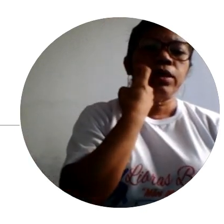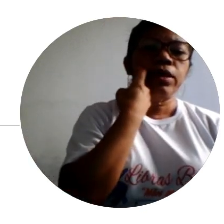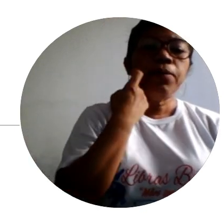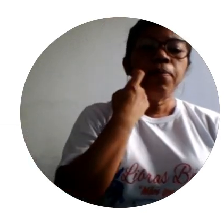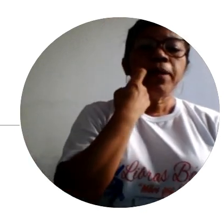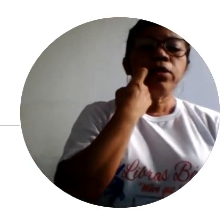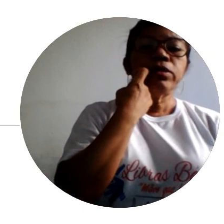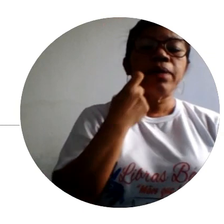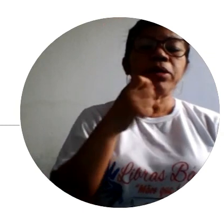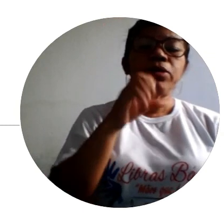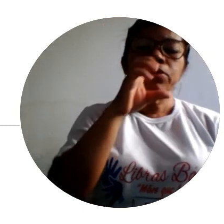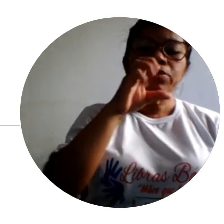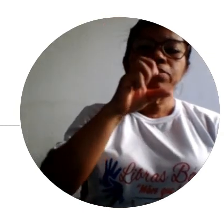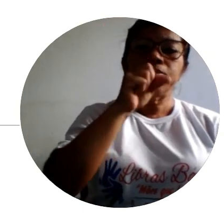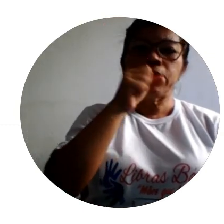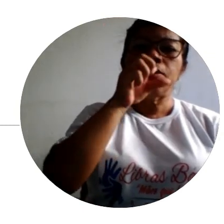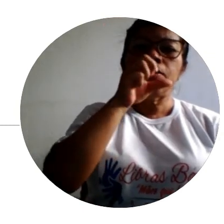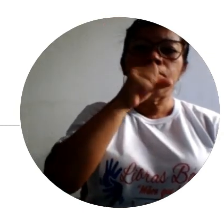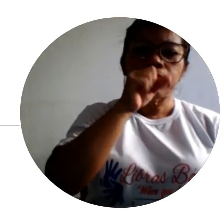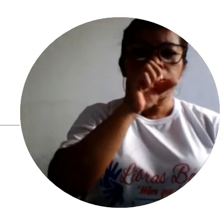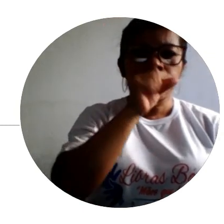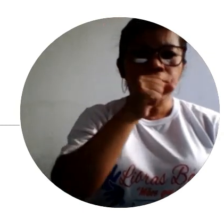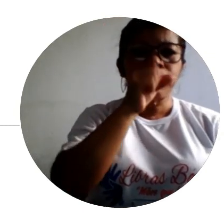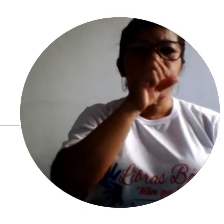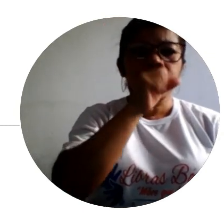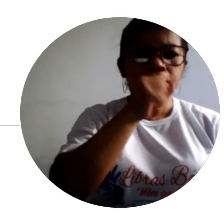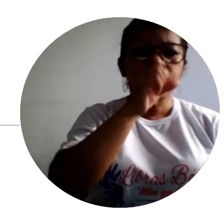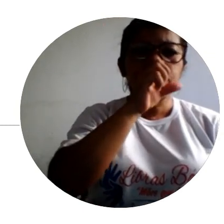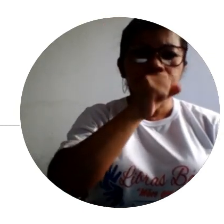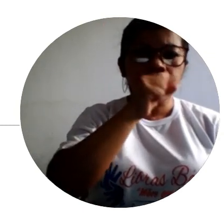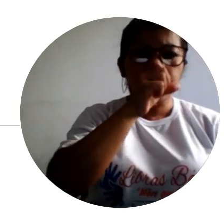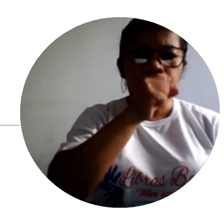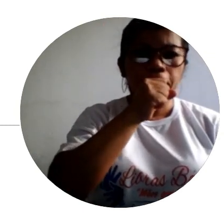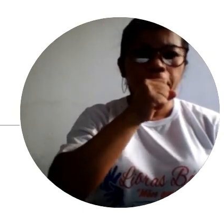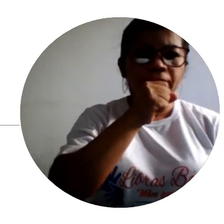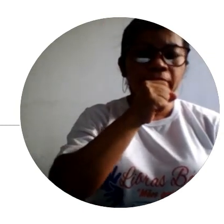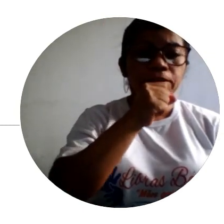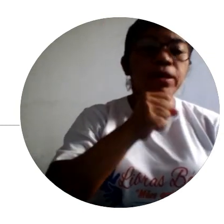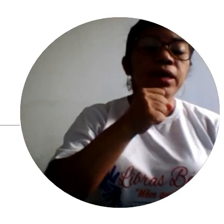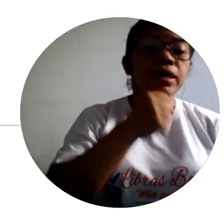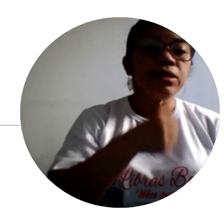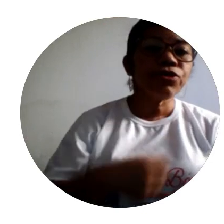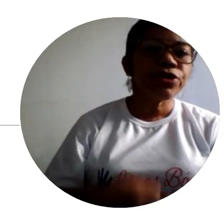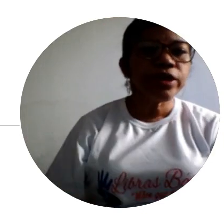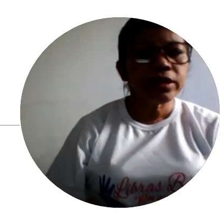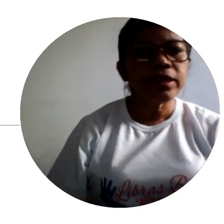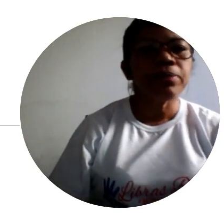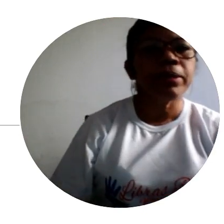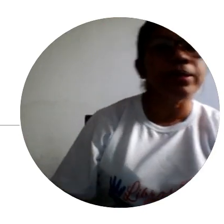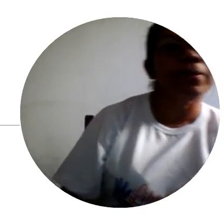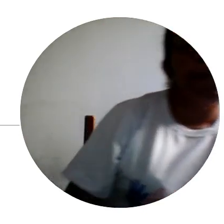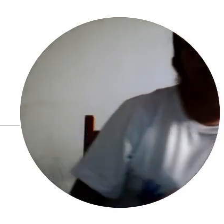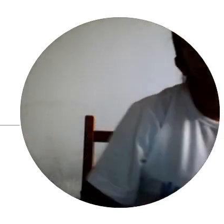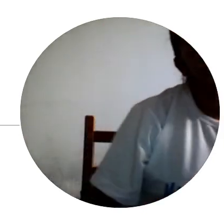coloco aqui. E o sábado, ó, a gente já viu antes, sábado, certo? Esses são os dias da